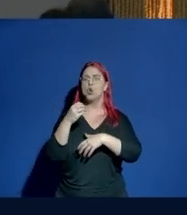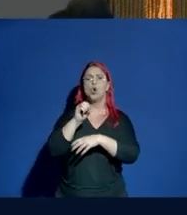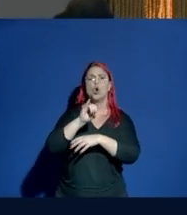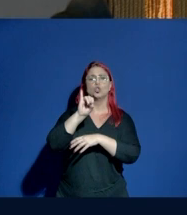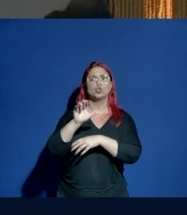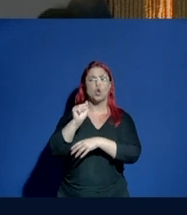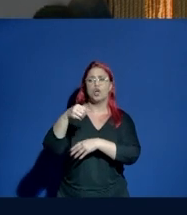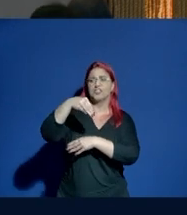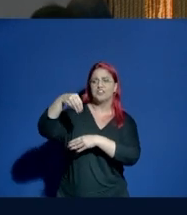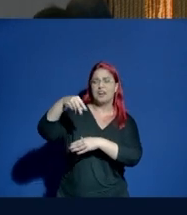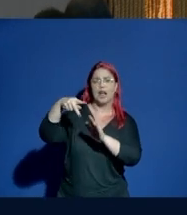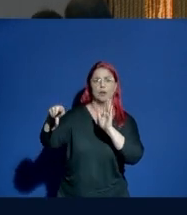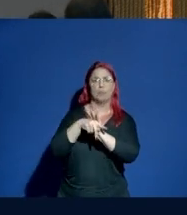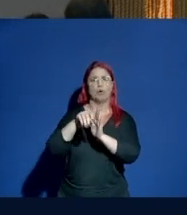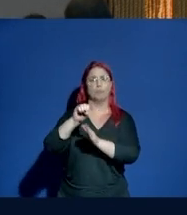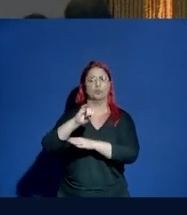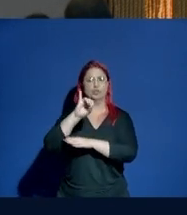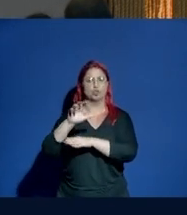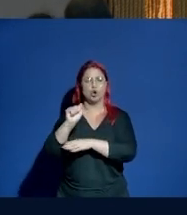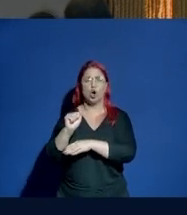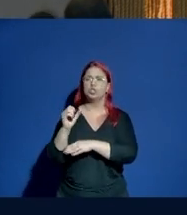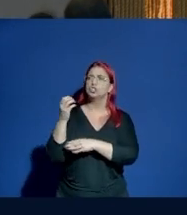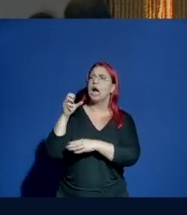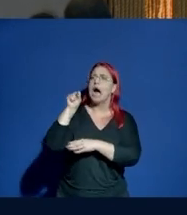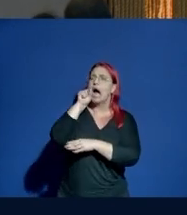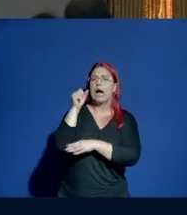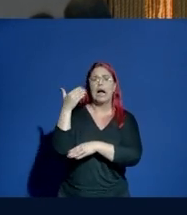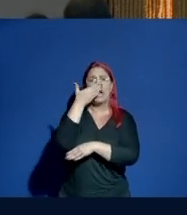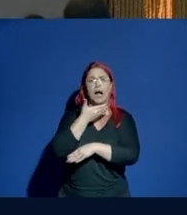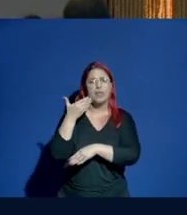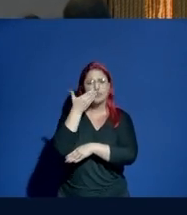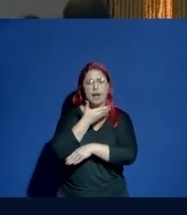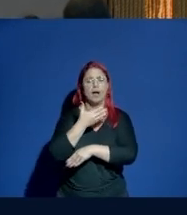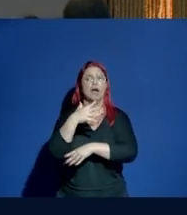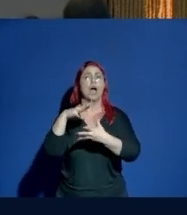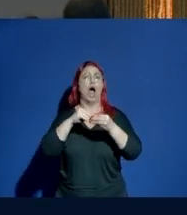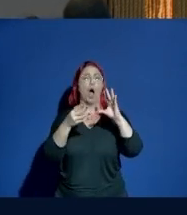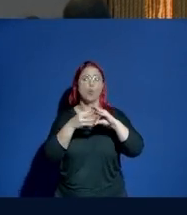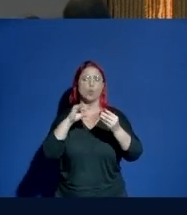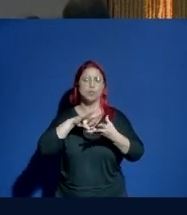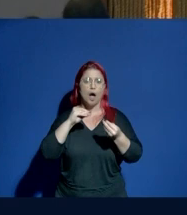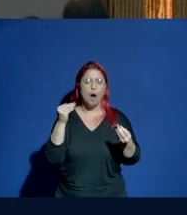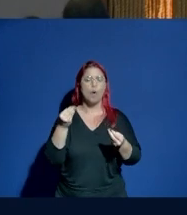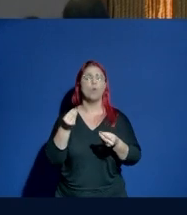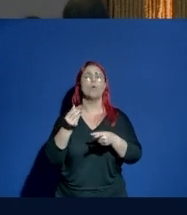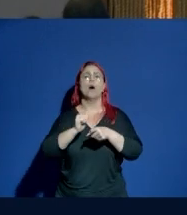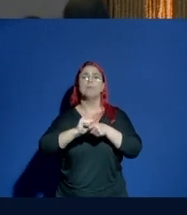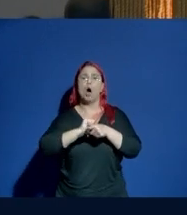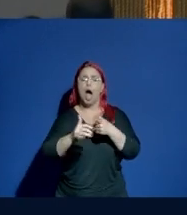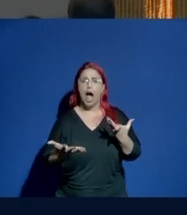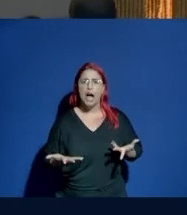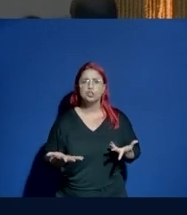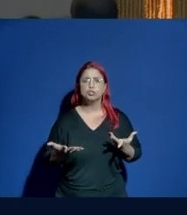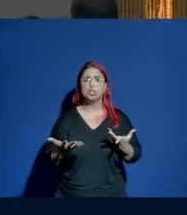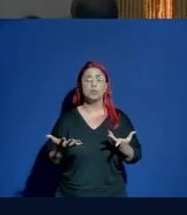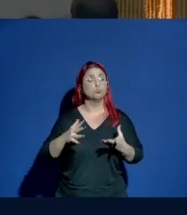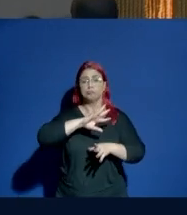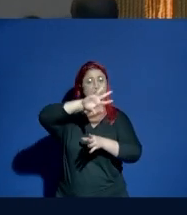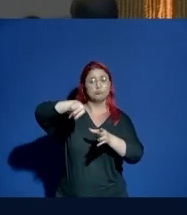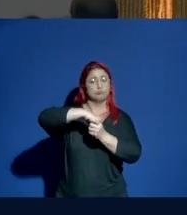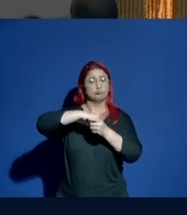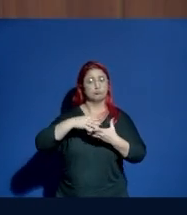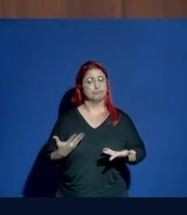soja farelo de soja cana algodão entrou borracha entrou tá certo